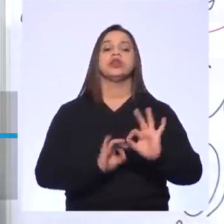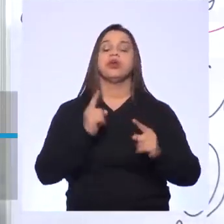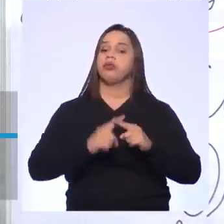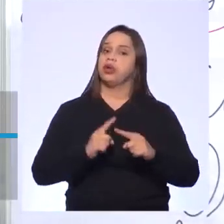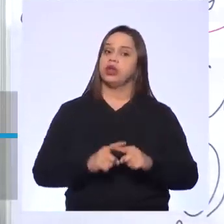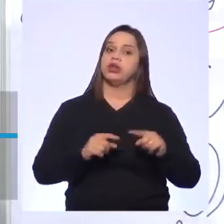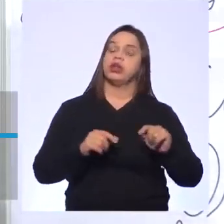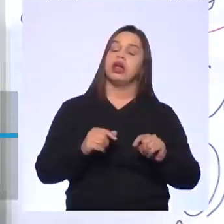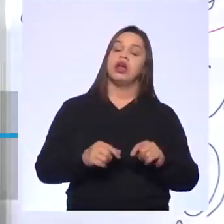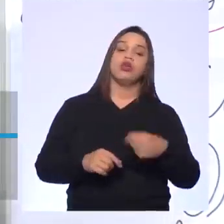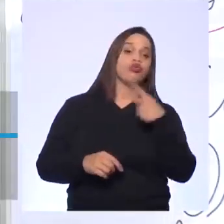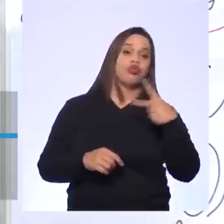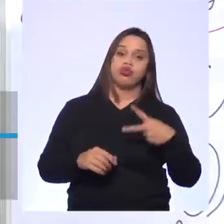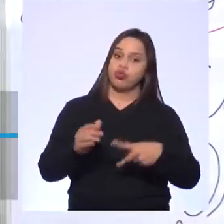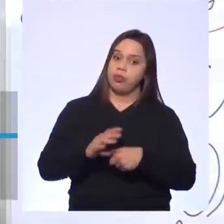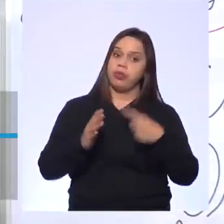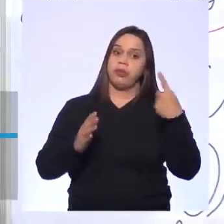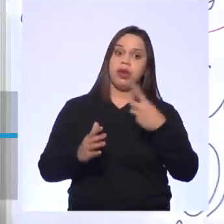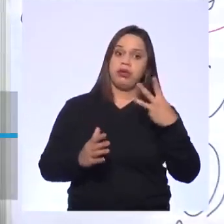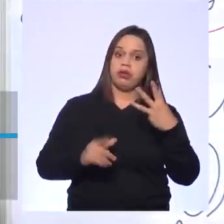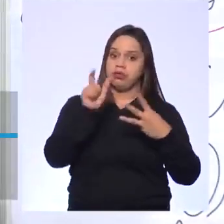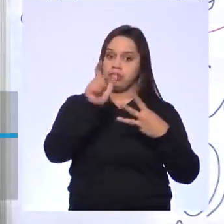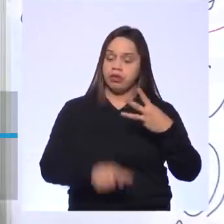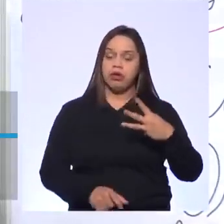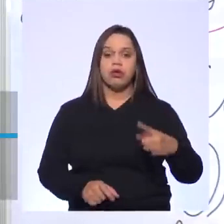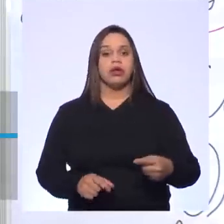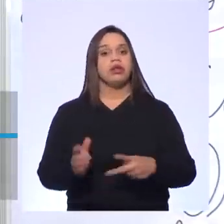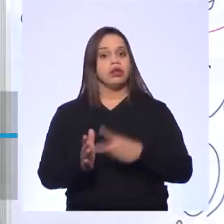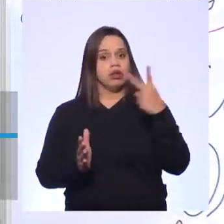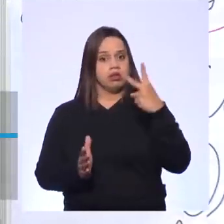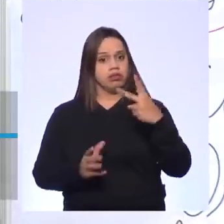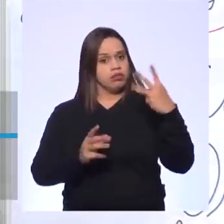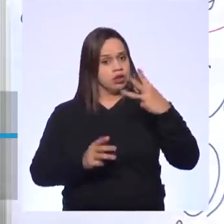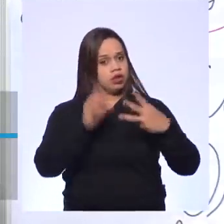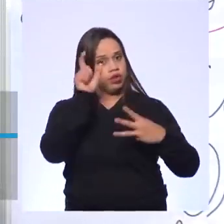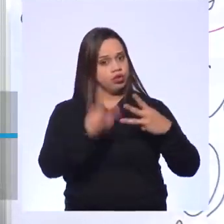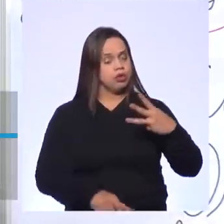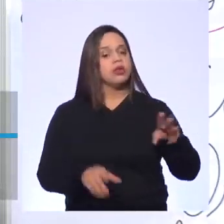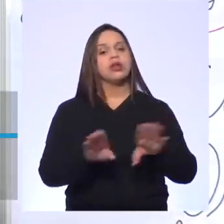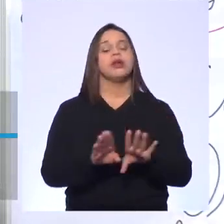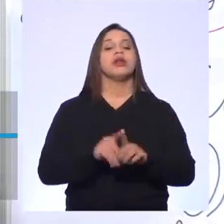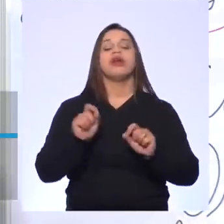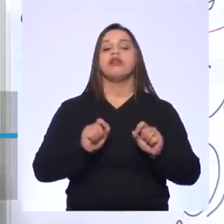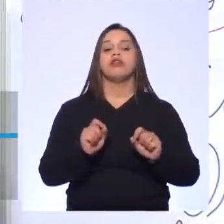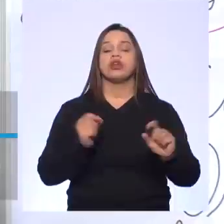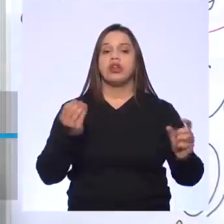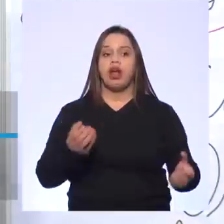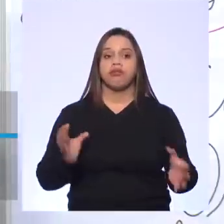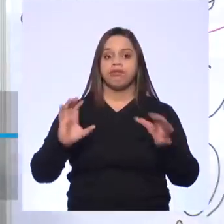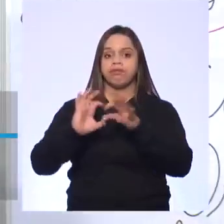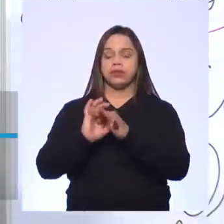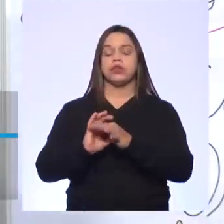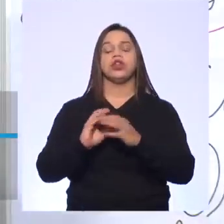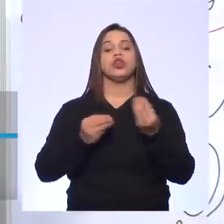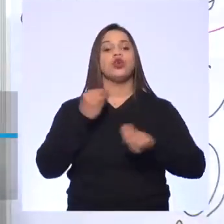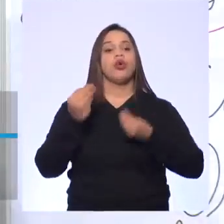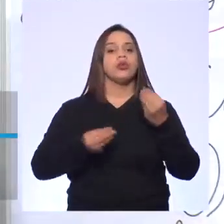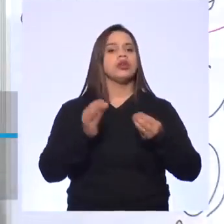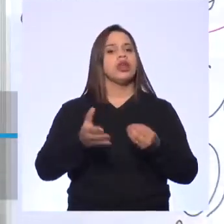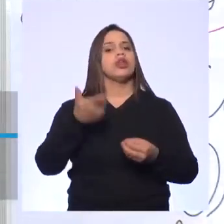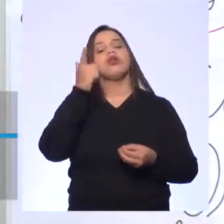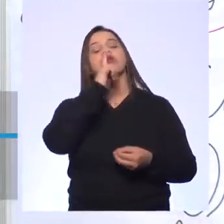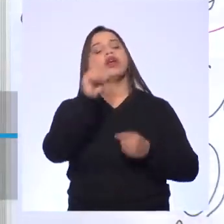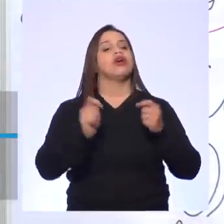eles estavam ligados aí a uma elite militar. E como que eles conseguem manter a ordem nesse império tão grande,